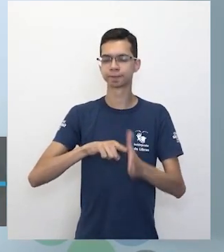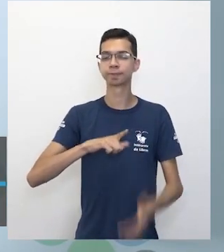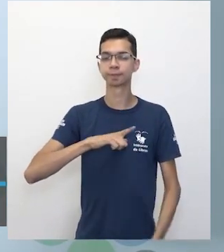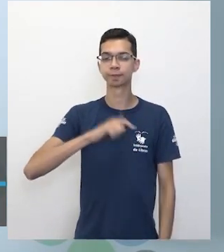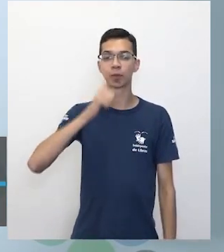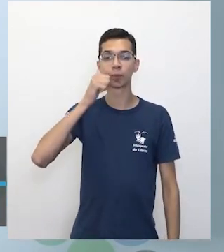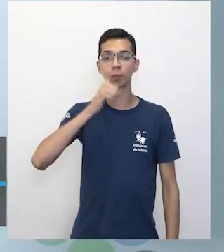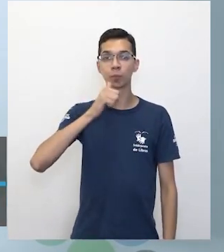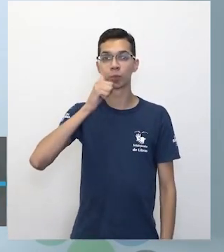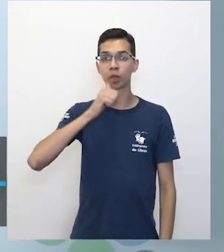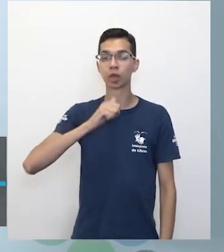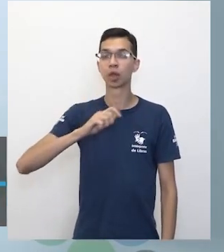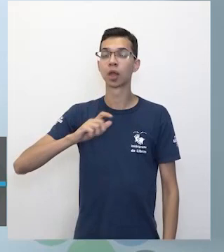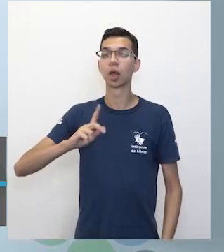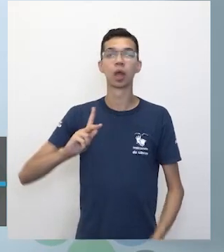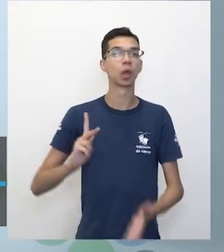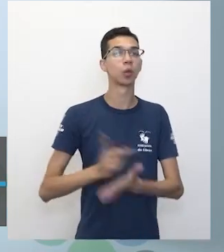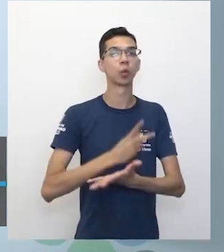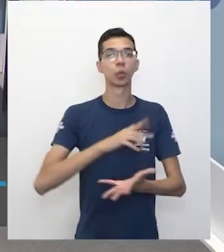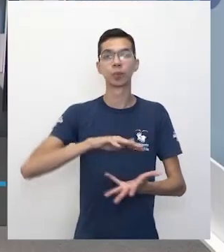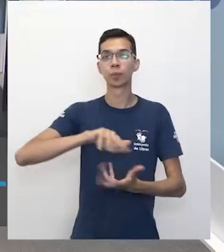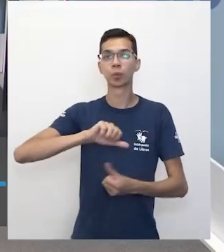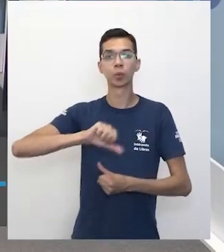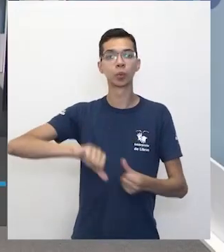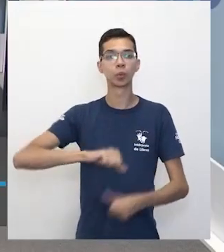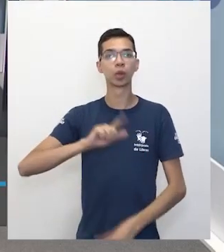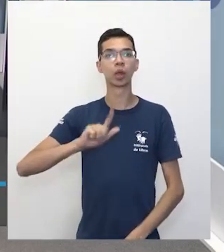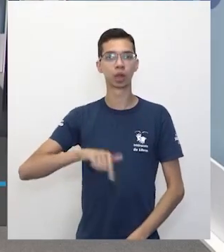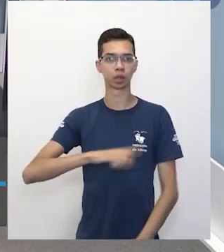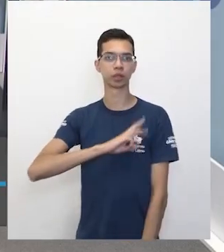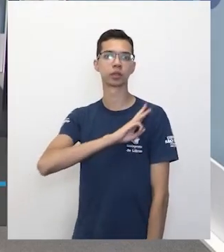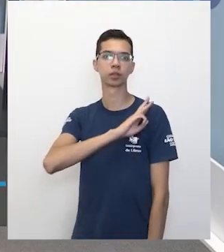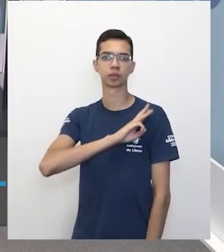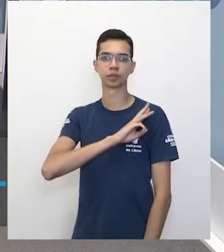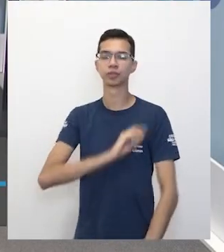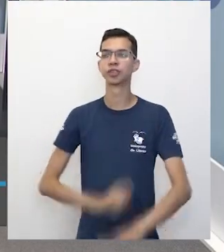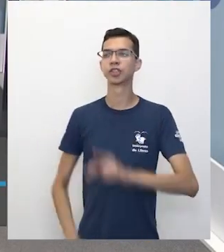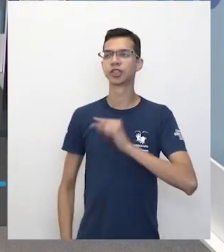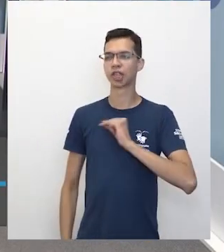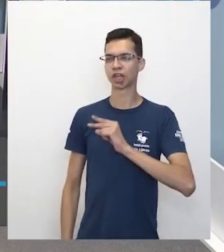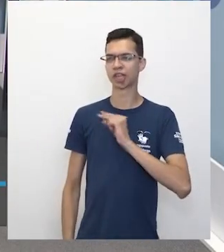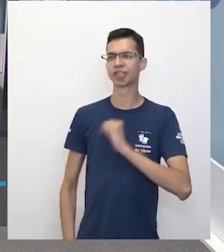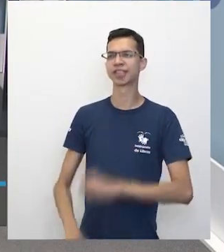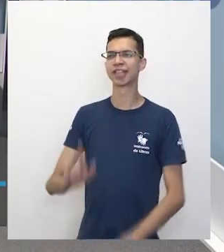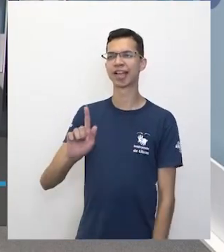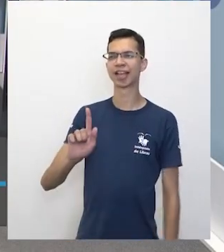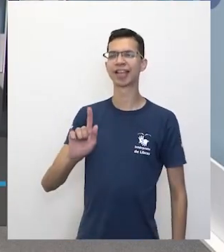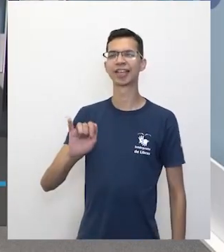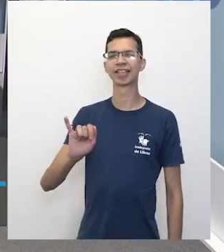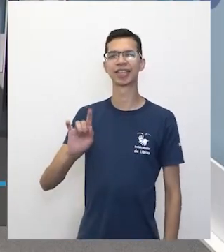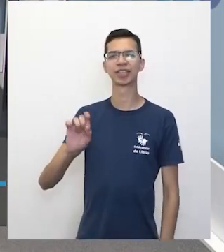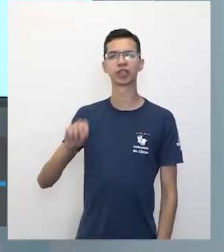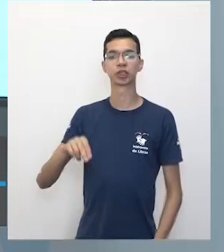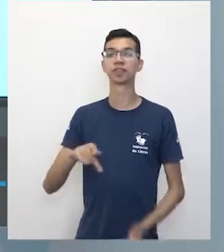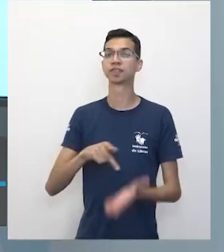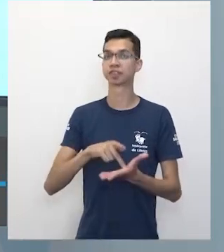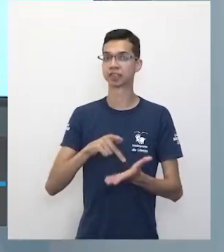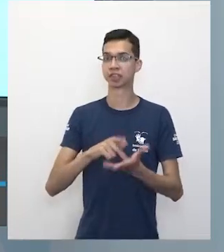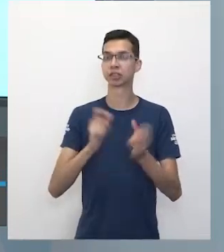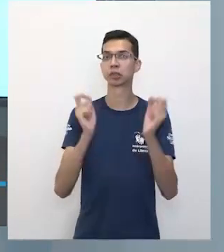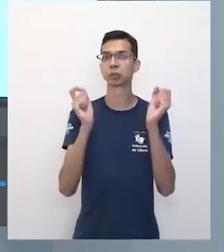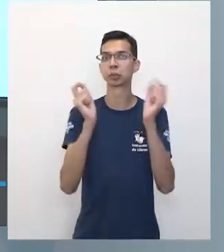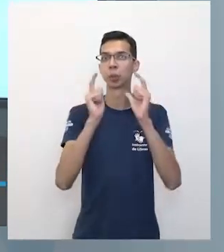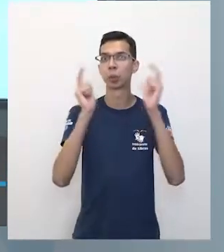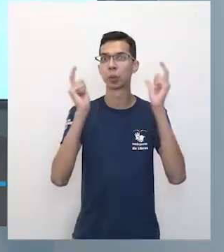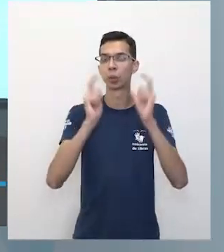abalaram o mundo no ensino médio. Perfeito. E a Niede Guidon realmente abalou a arqueologia, né? Verdade. Porque quando ela trouxe as evidências